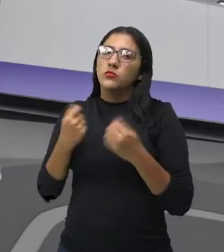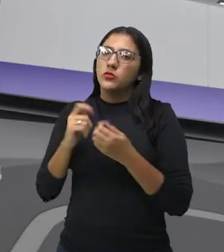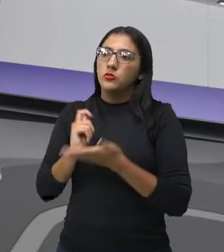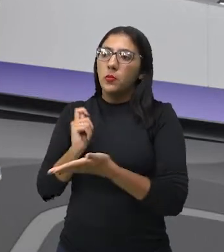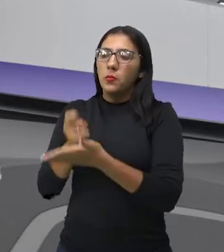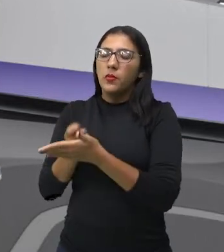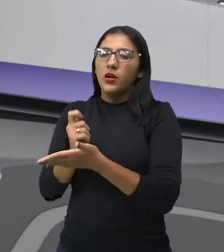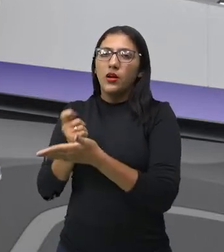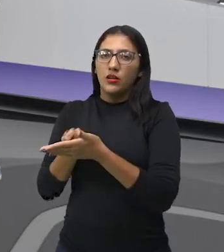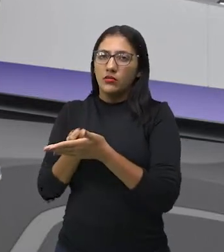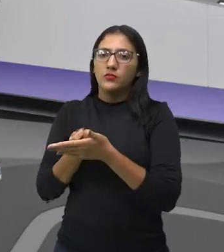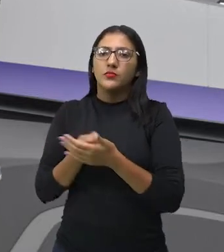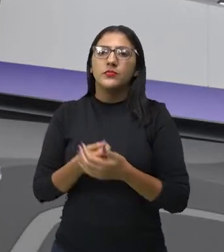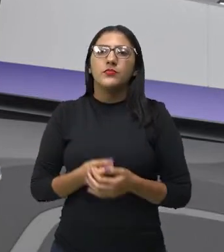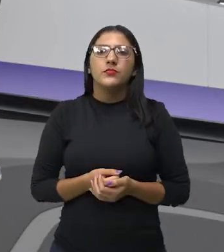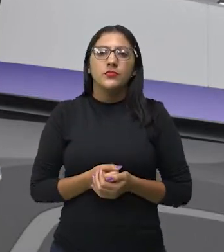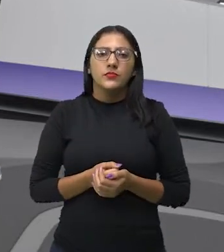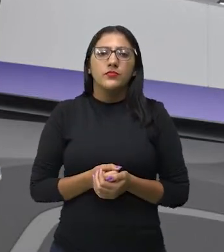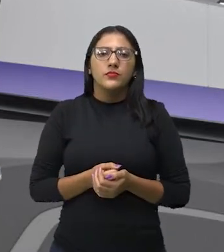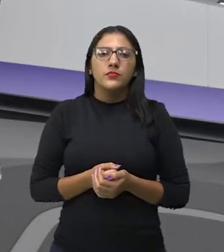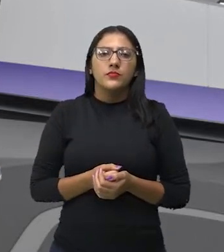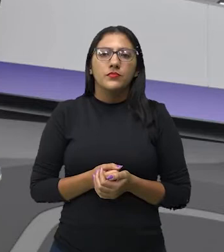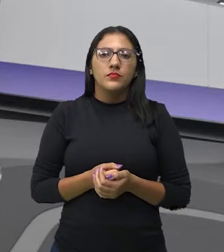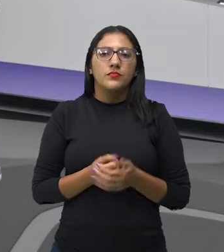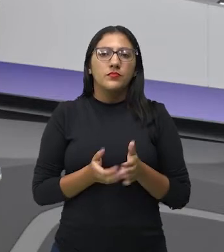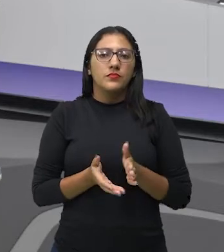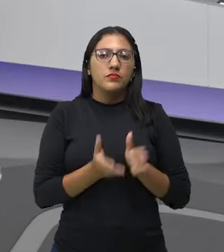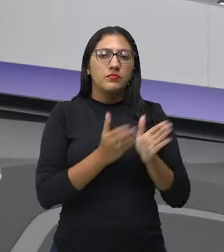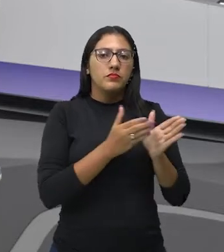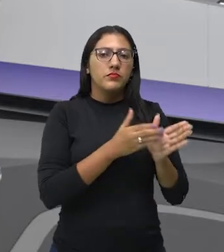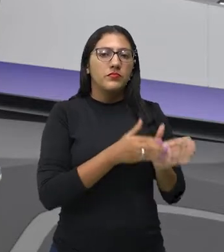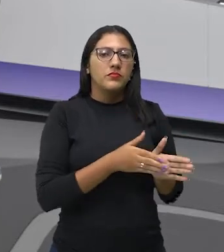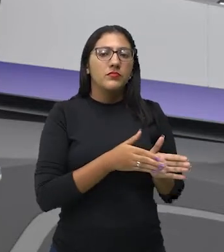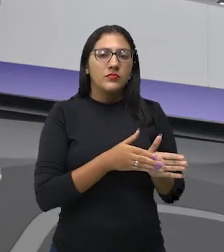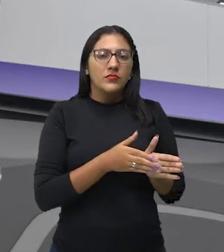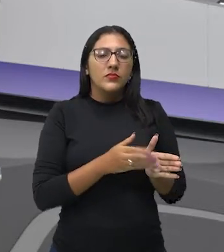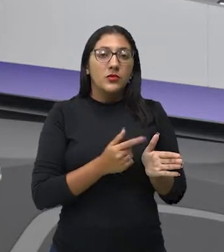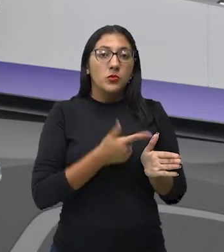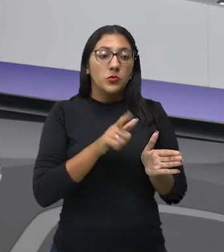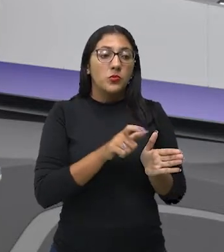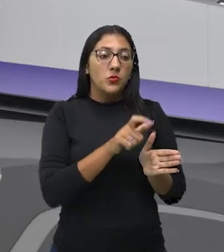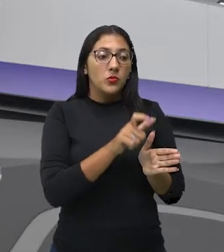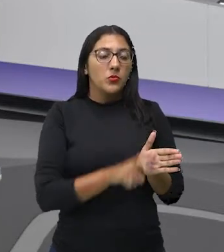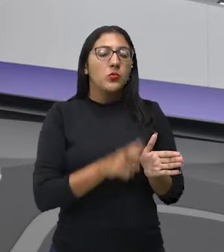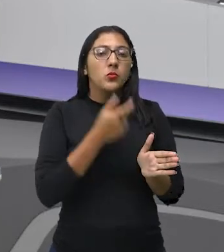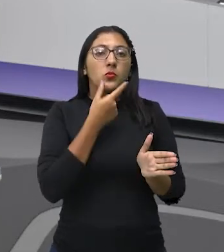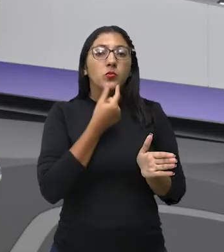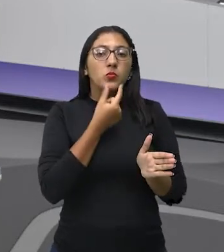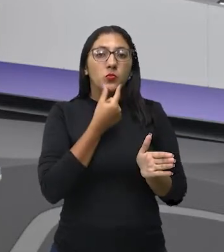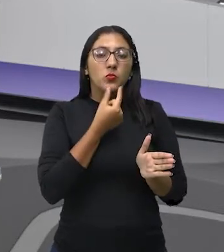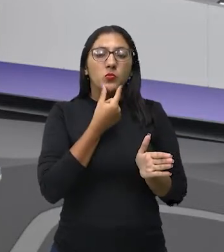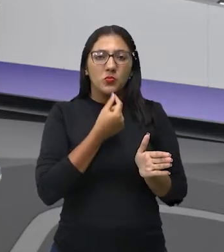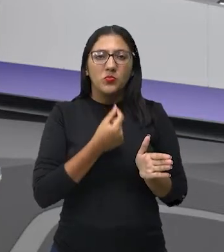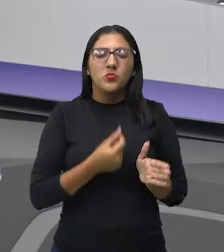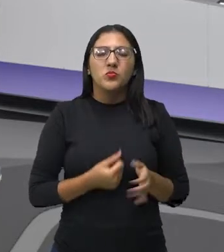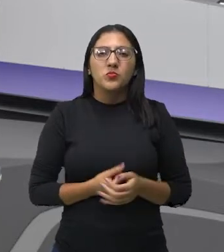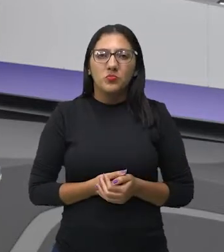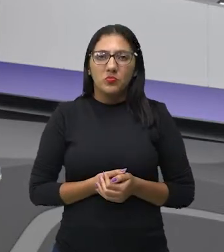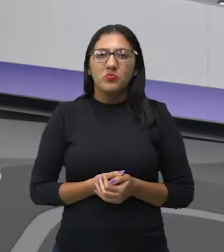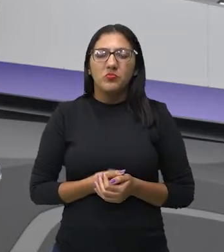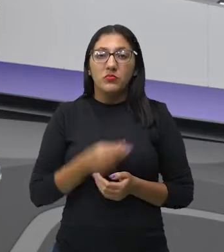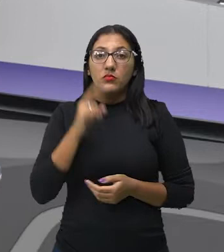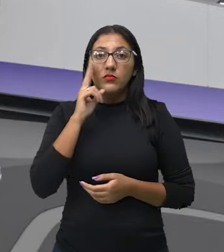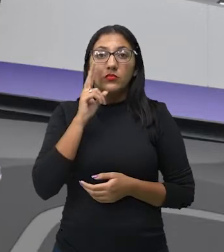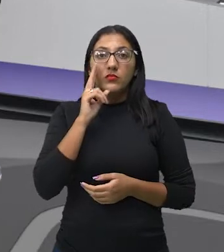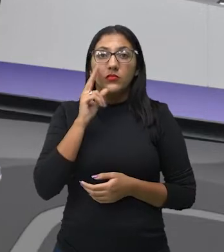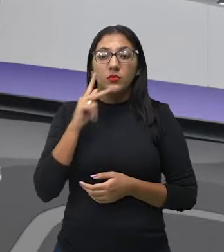juros por esse dinheiro. E chegamos então... o nosso primeiro personagem, né? Ele